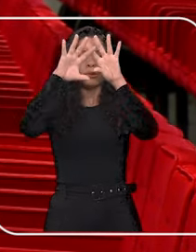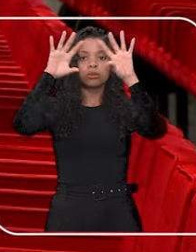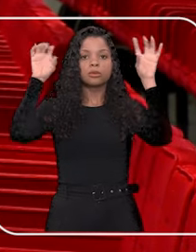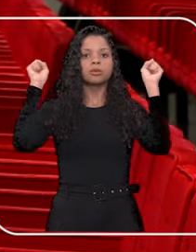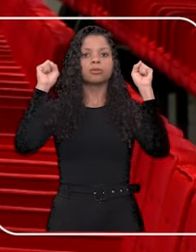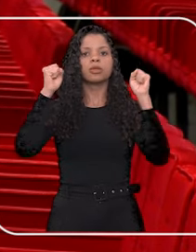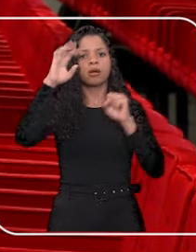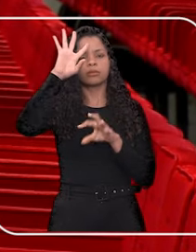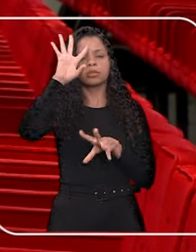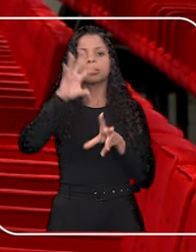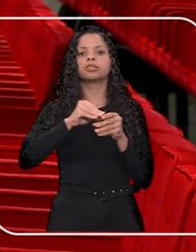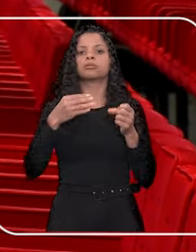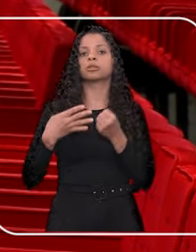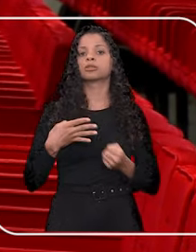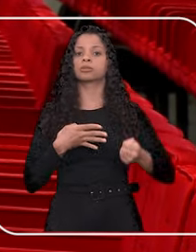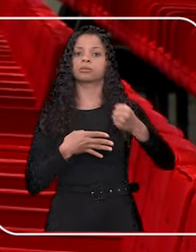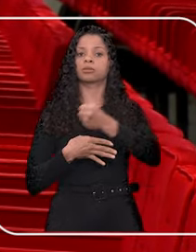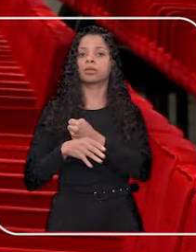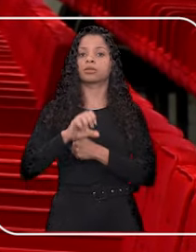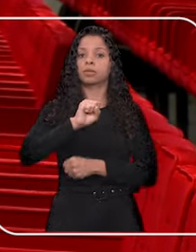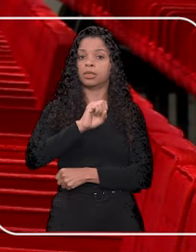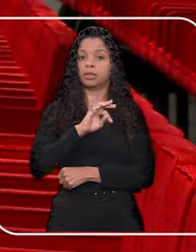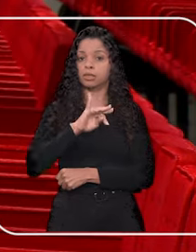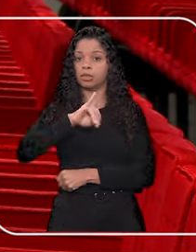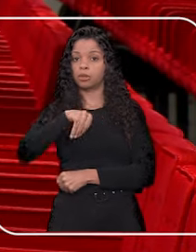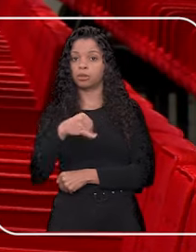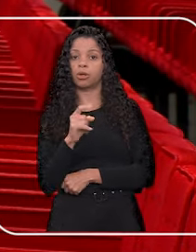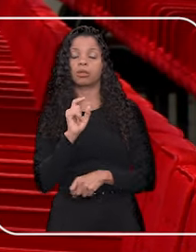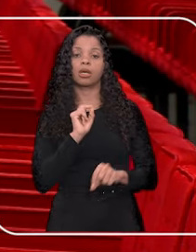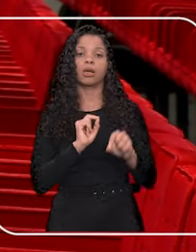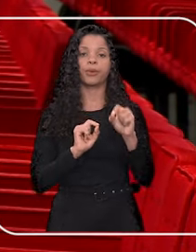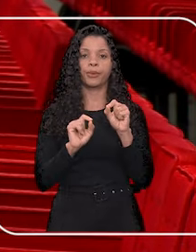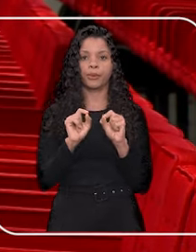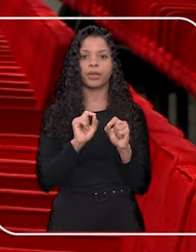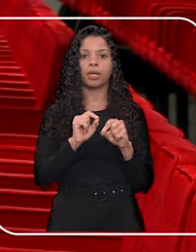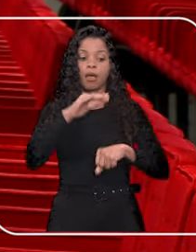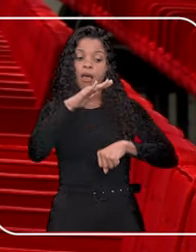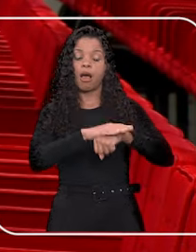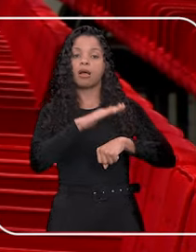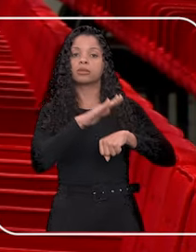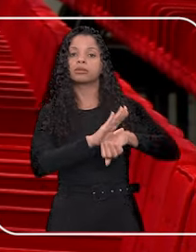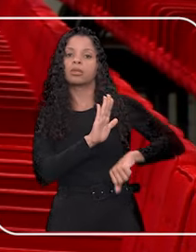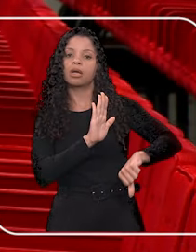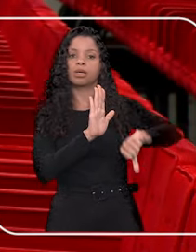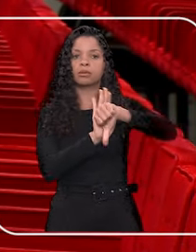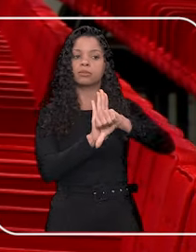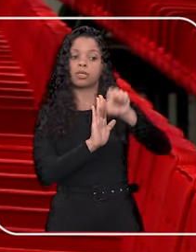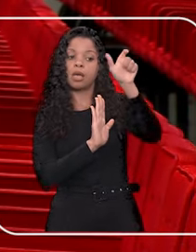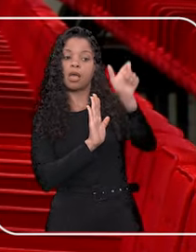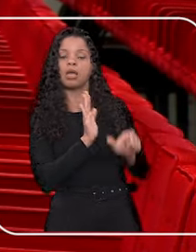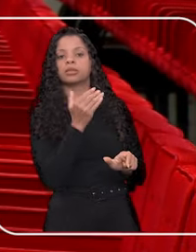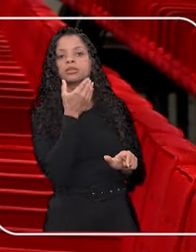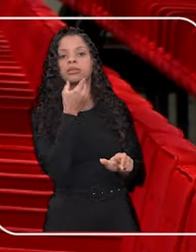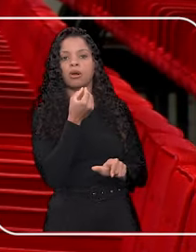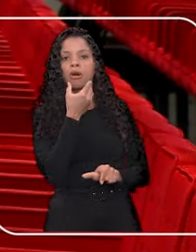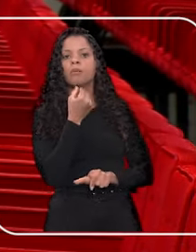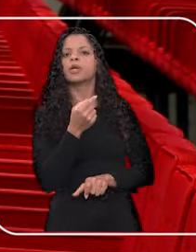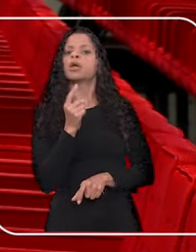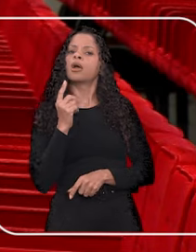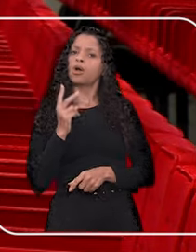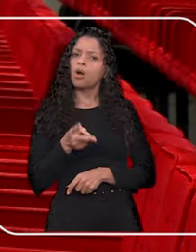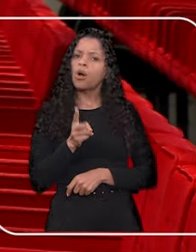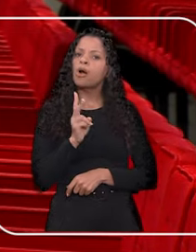aplicou entendimento sumulado pelo STJ observando que ciente da conduta criminosa o homem